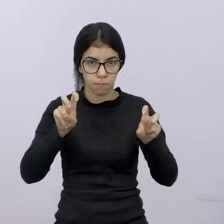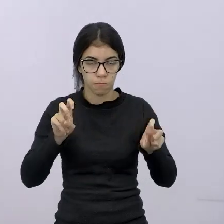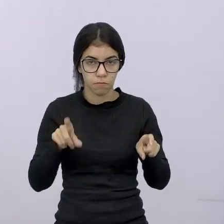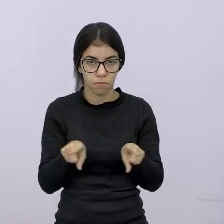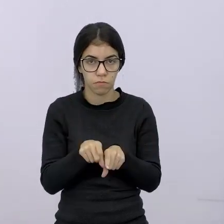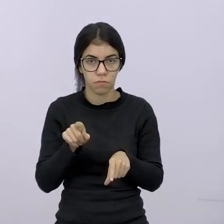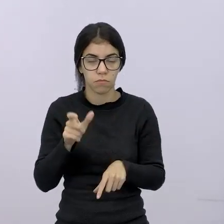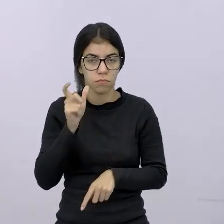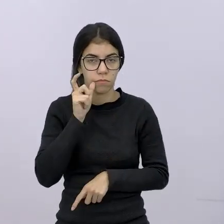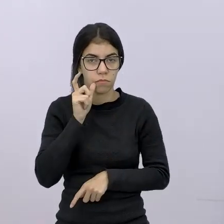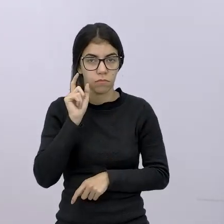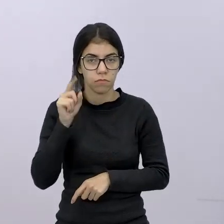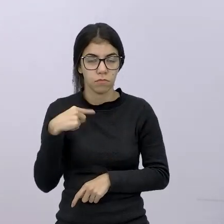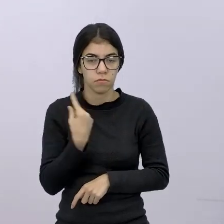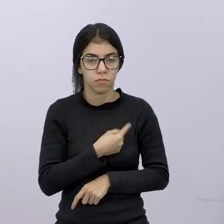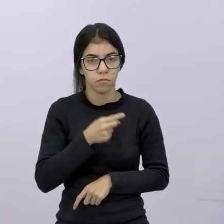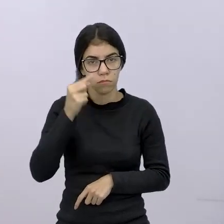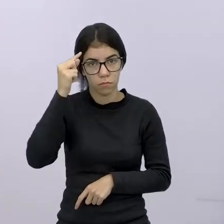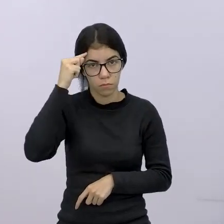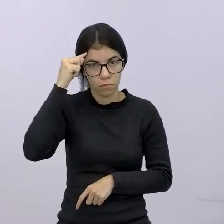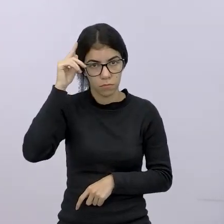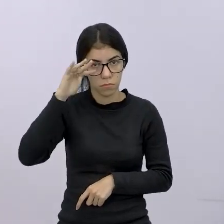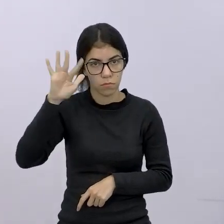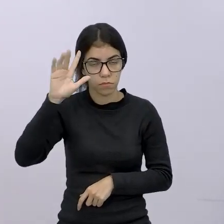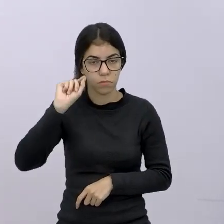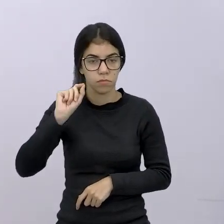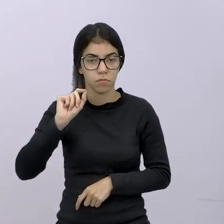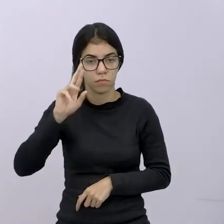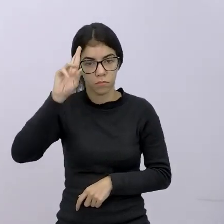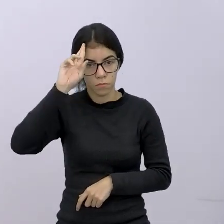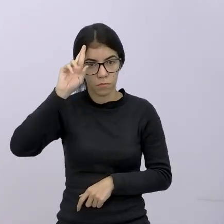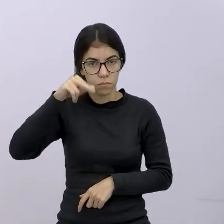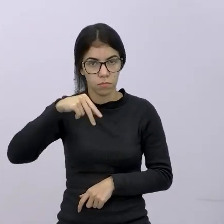muito interessante a gente pensar nessa questão da razão